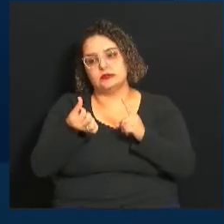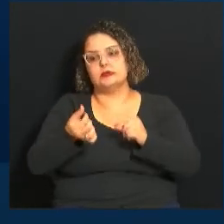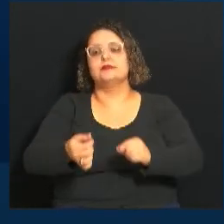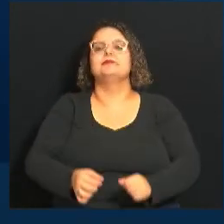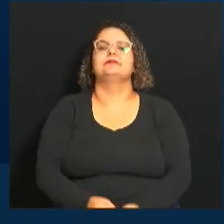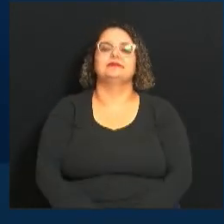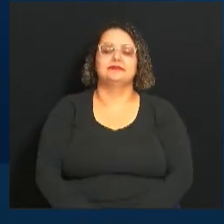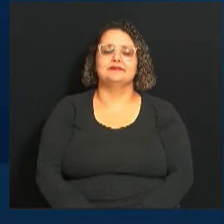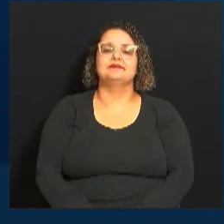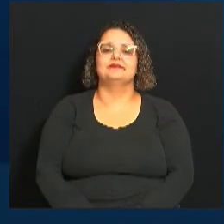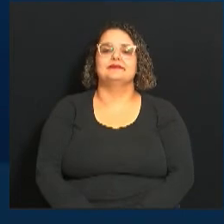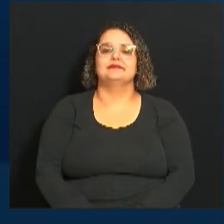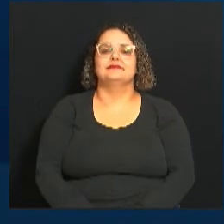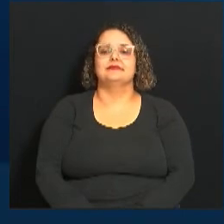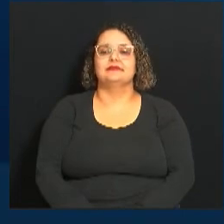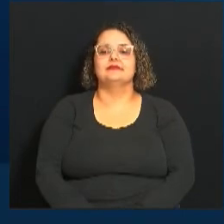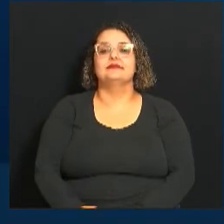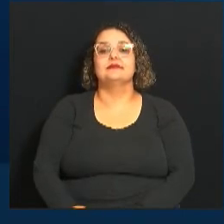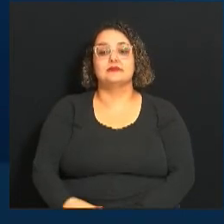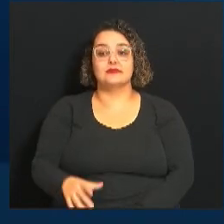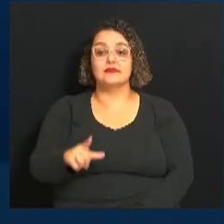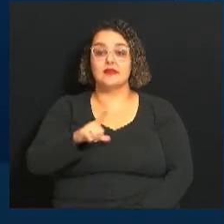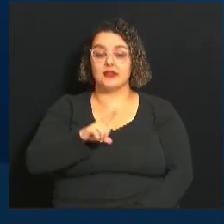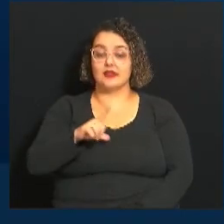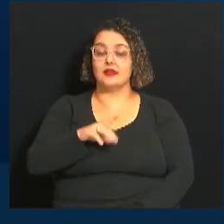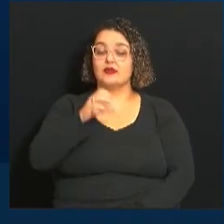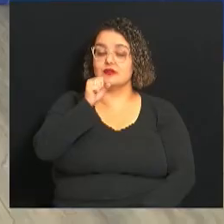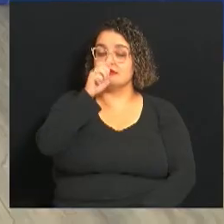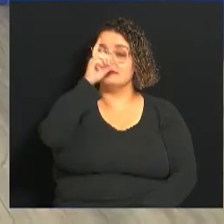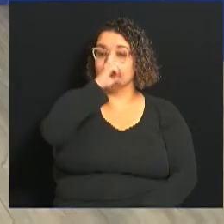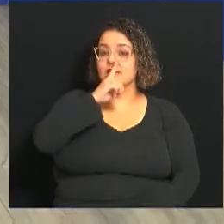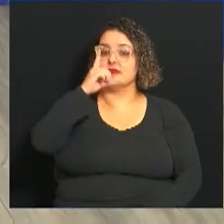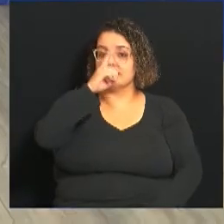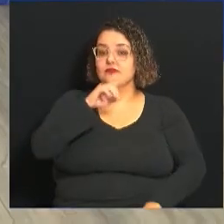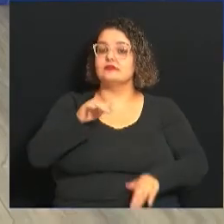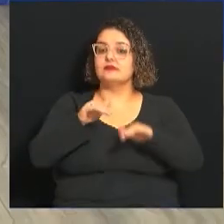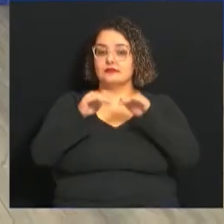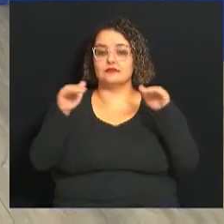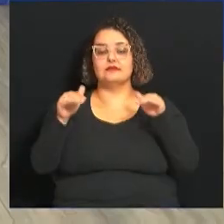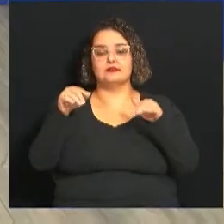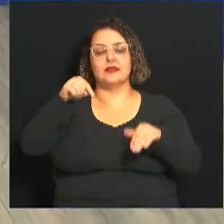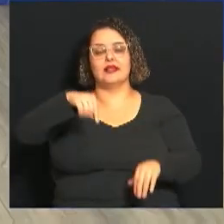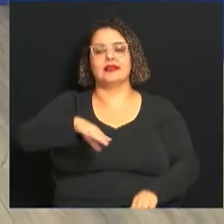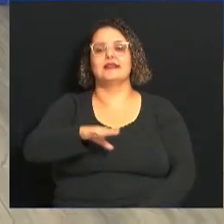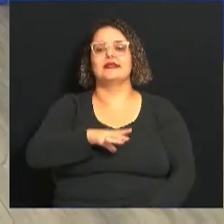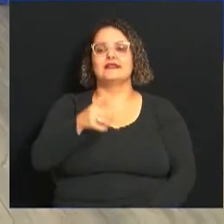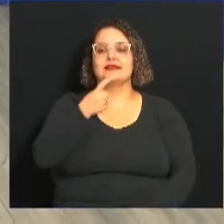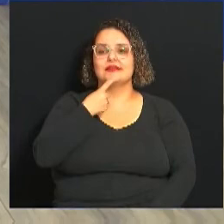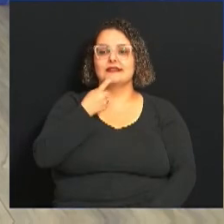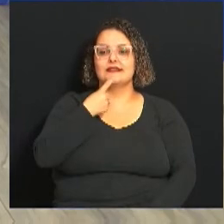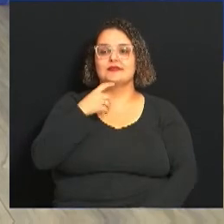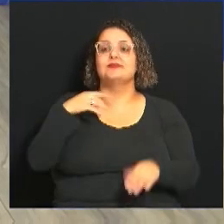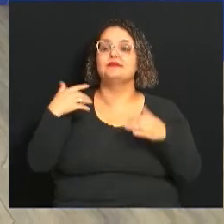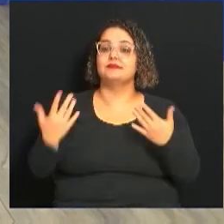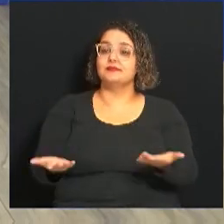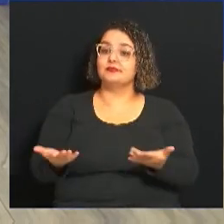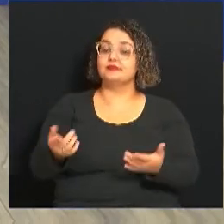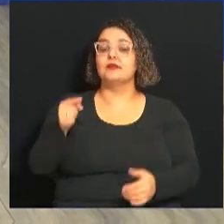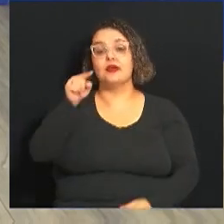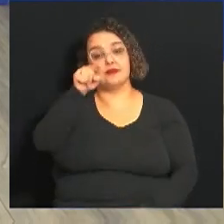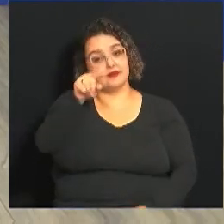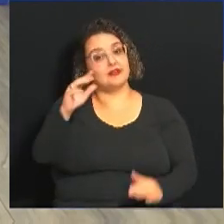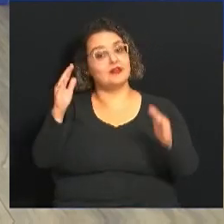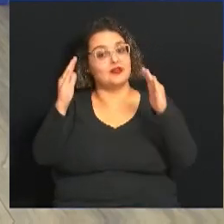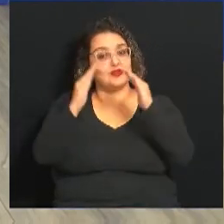26 graus. Então a gente deve ter um fim de semana estável aqui na cidade de Campinas. A você aí de